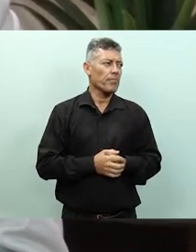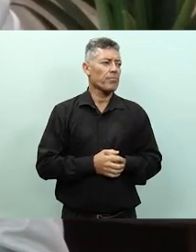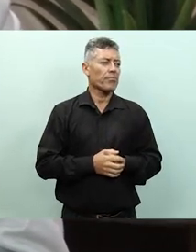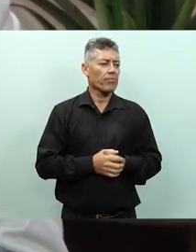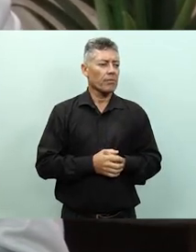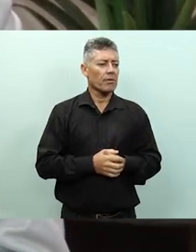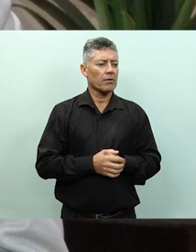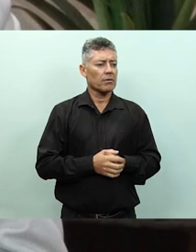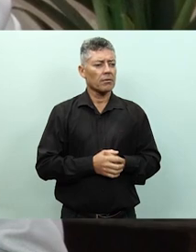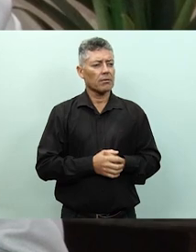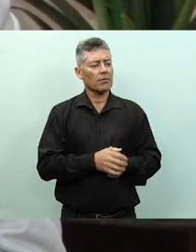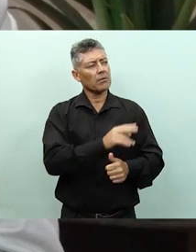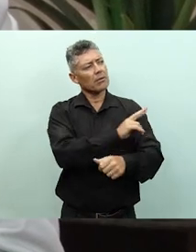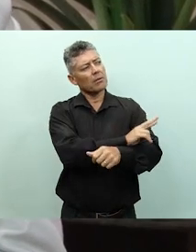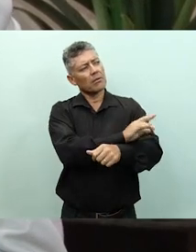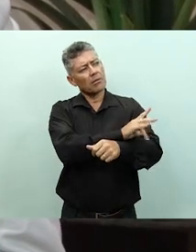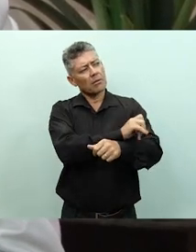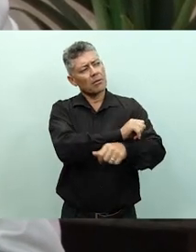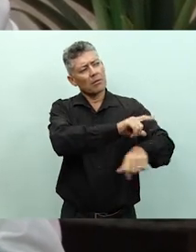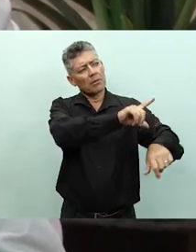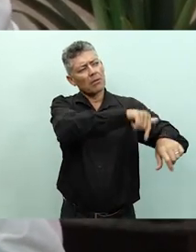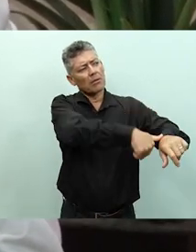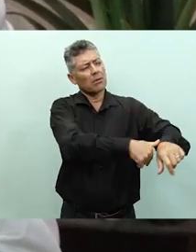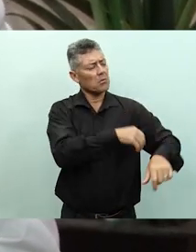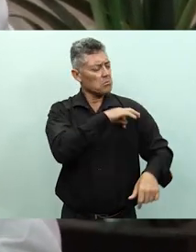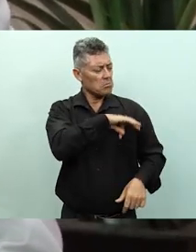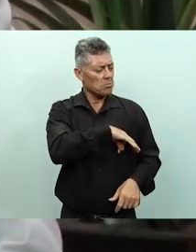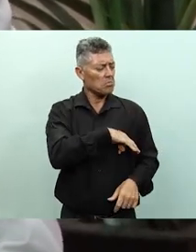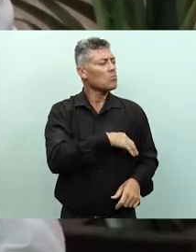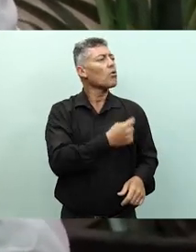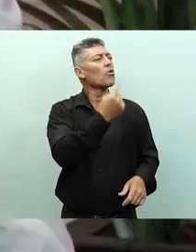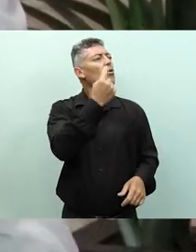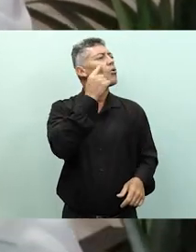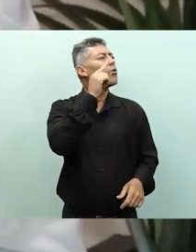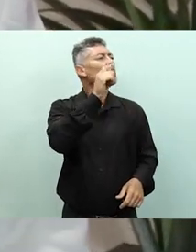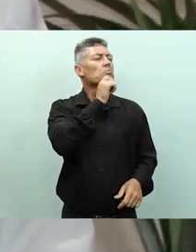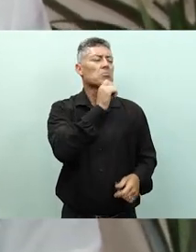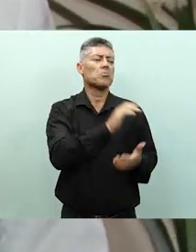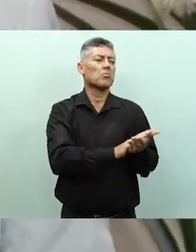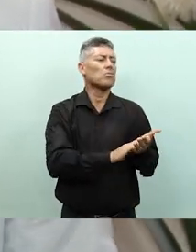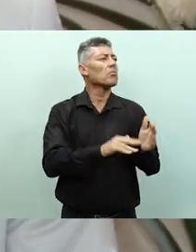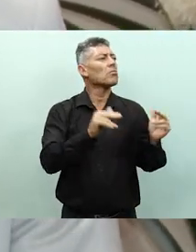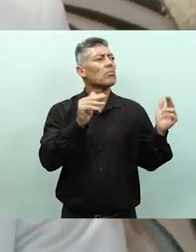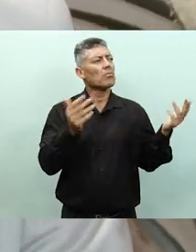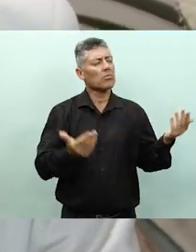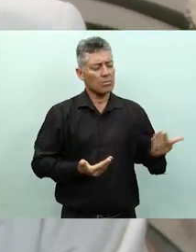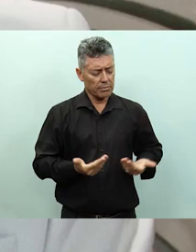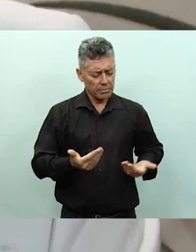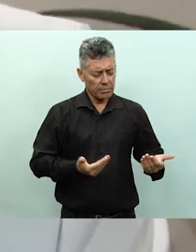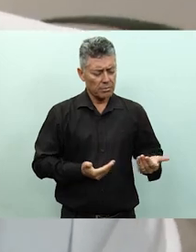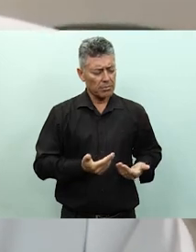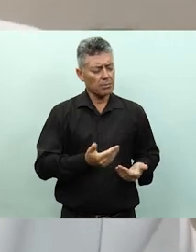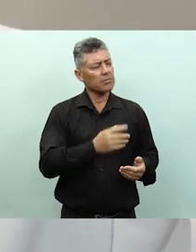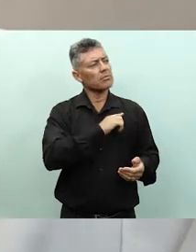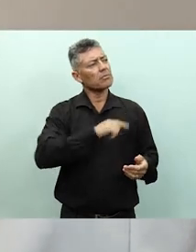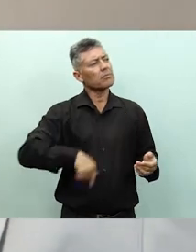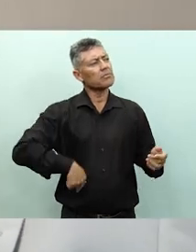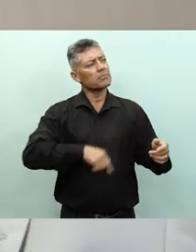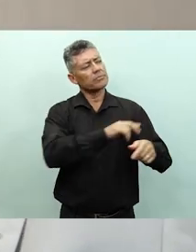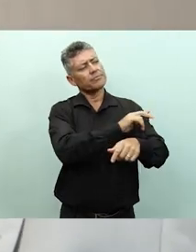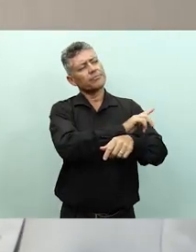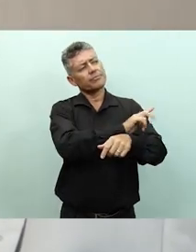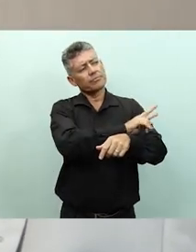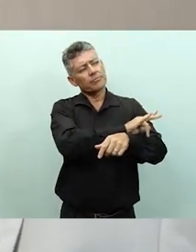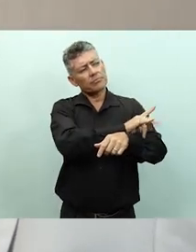onde ela estiver. Dona Vilma não atrasou um dia o salário do servidor. O servidor do governo de